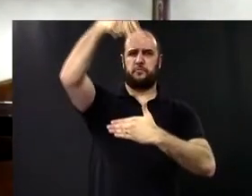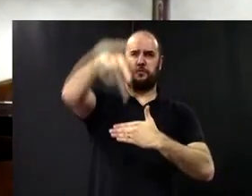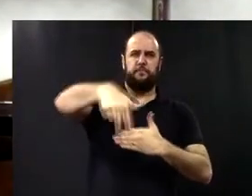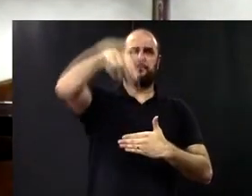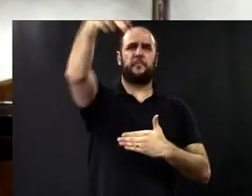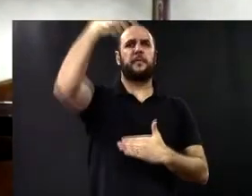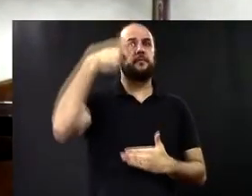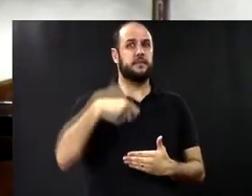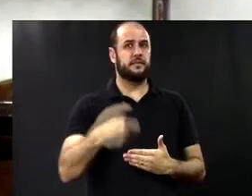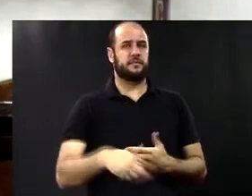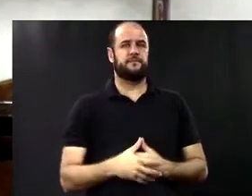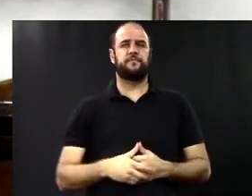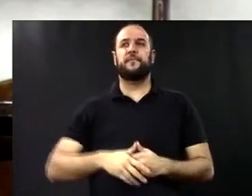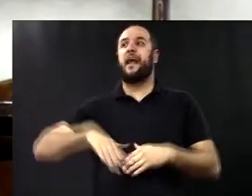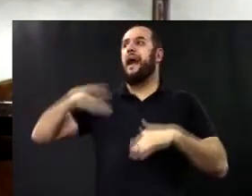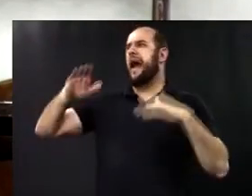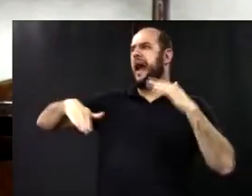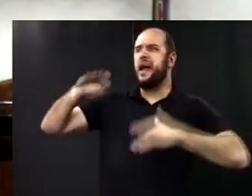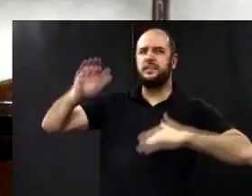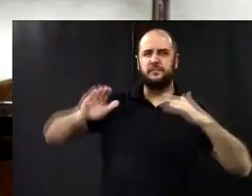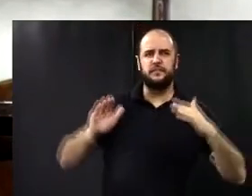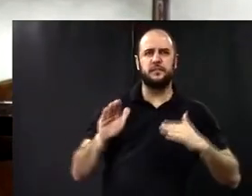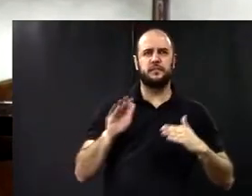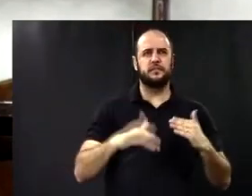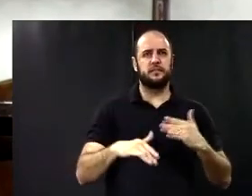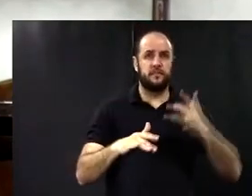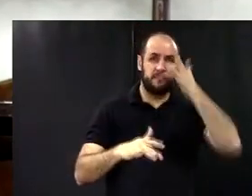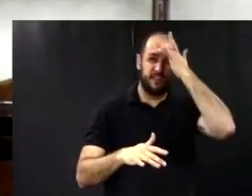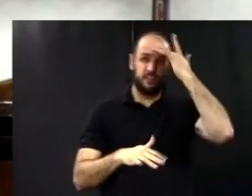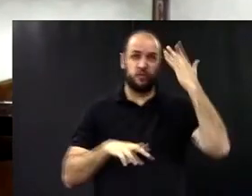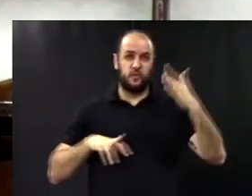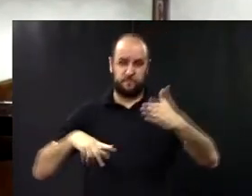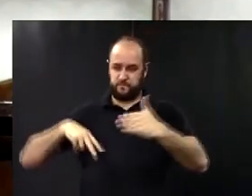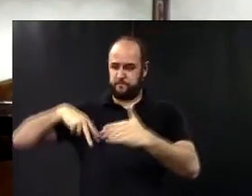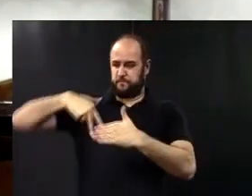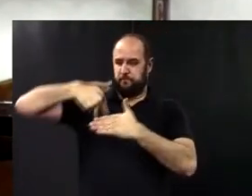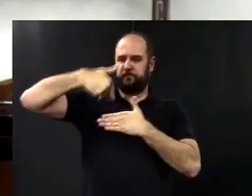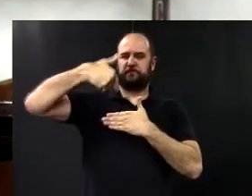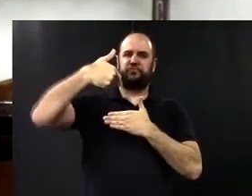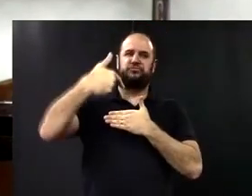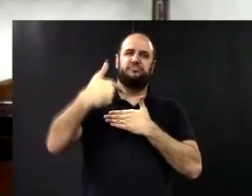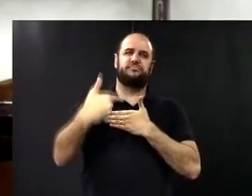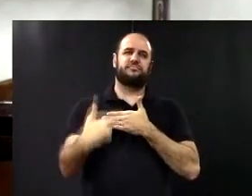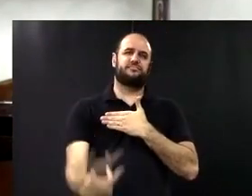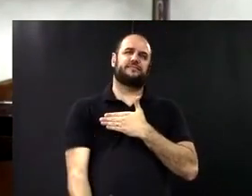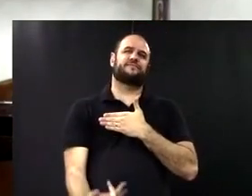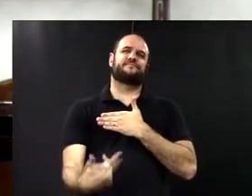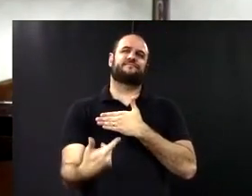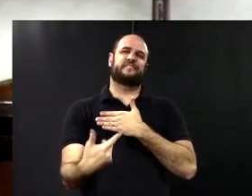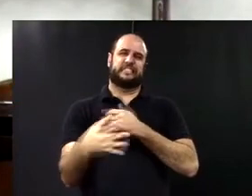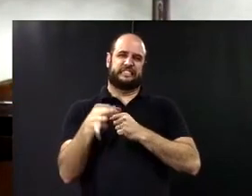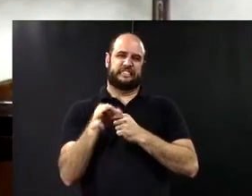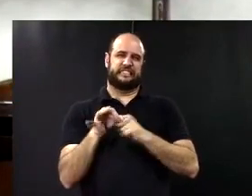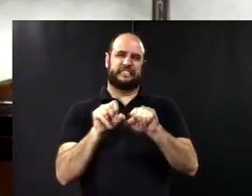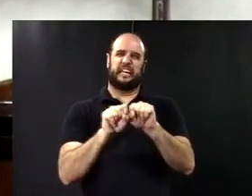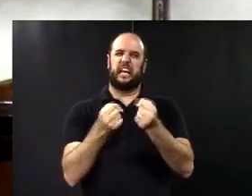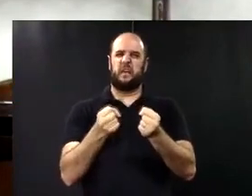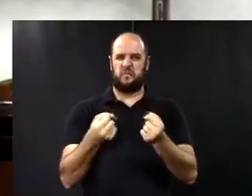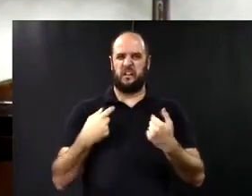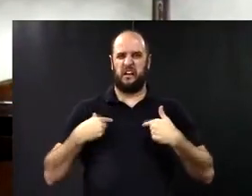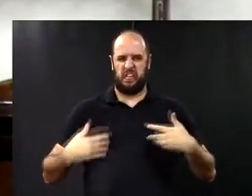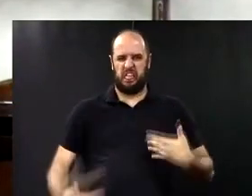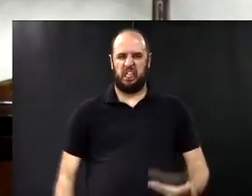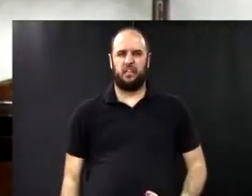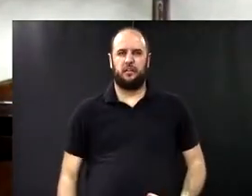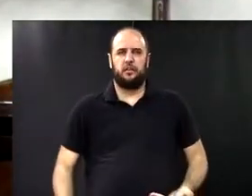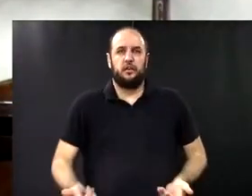um competidor, um atleta, vai cair nesse obstáculo, vai se machucar nesse obstáculo. E o outro